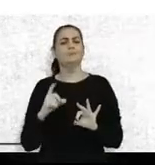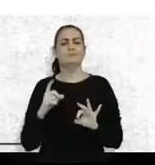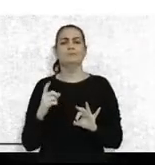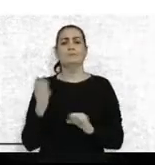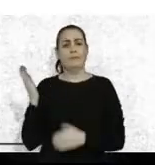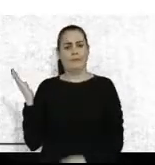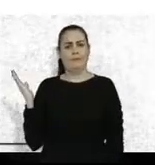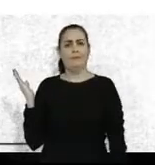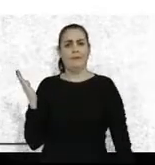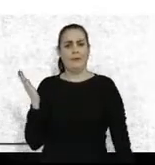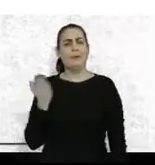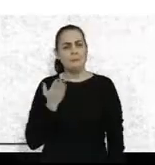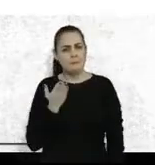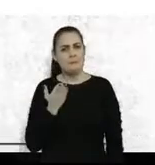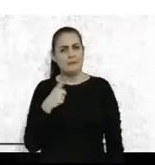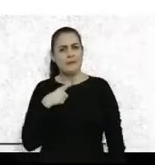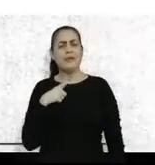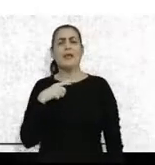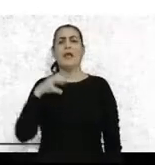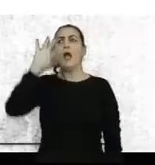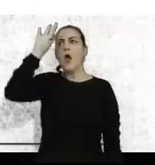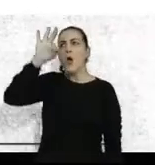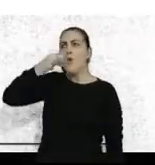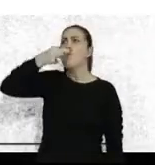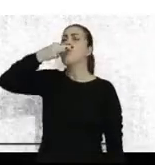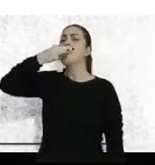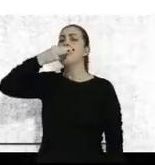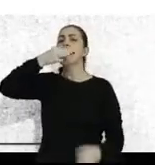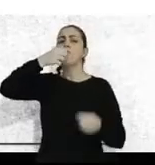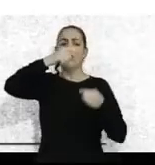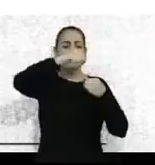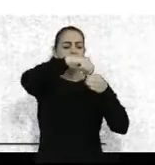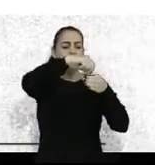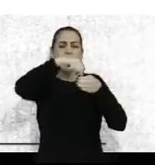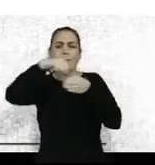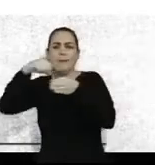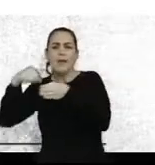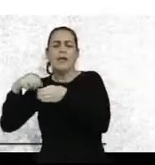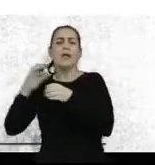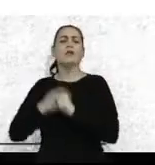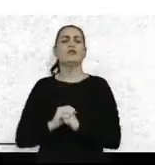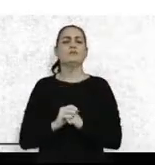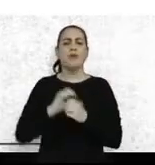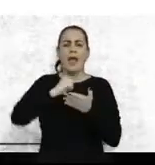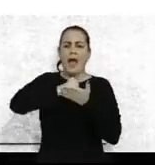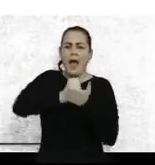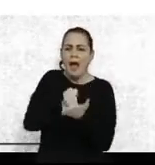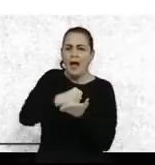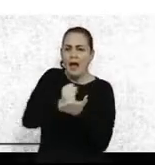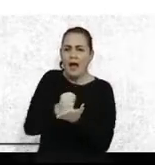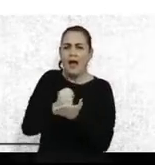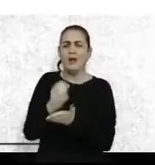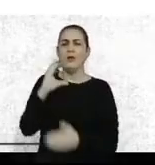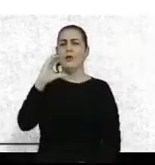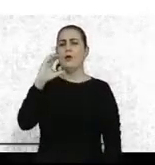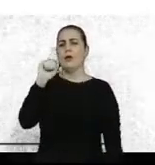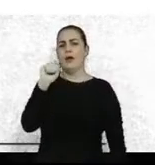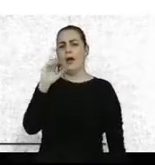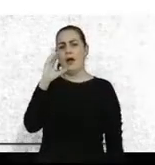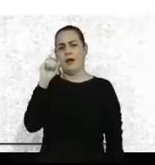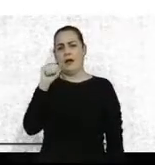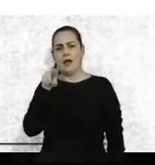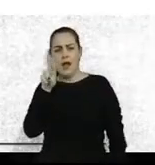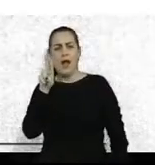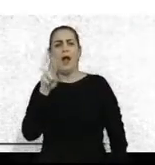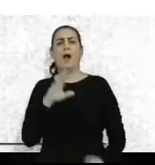as sementes, os grãos integrais, o café, o alho, o cacau, chá verde, cebola, maçã, enfim, frutas no geral, berries, cacau. O